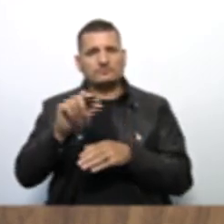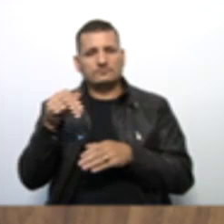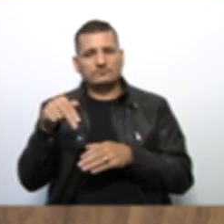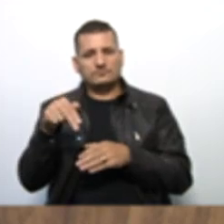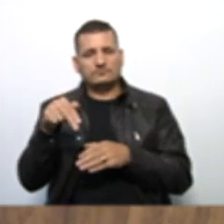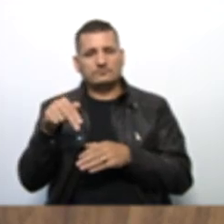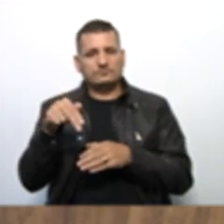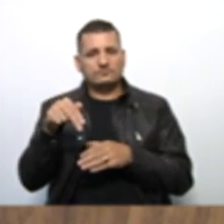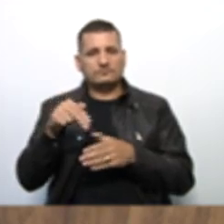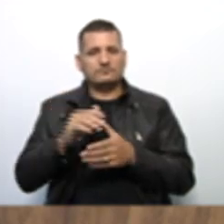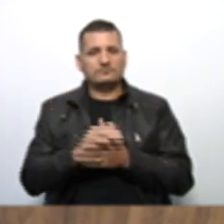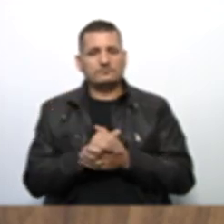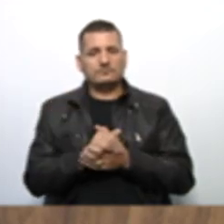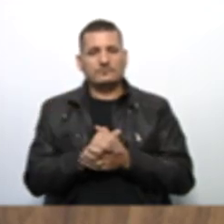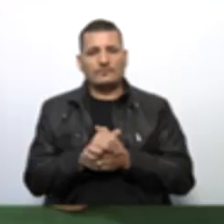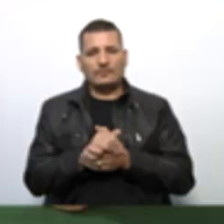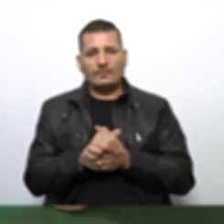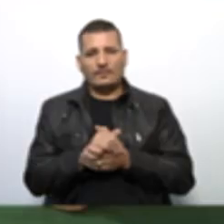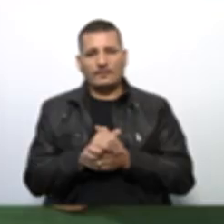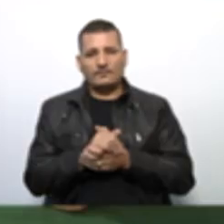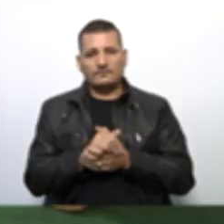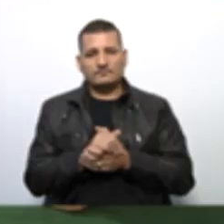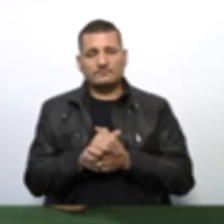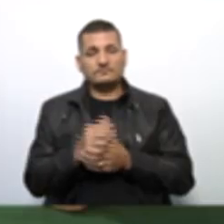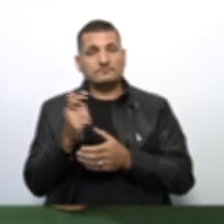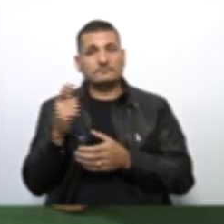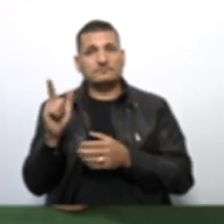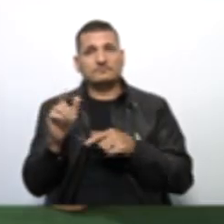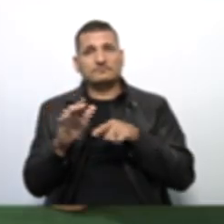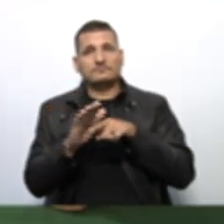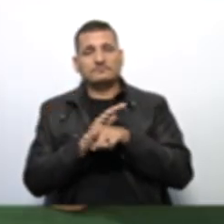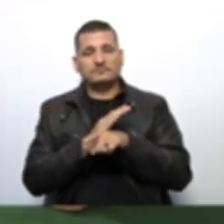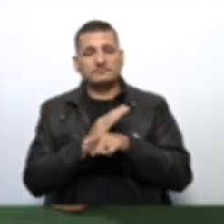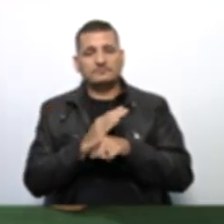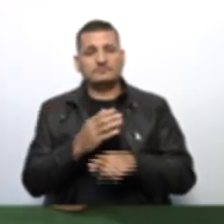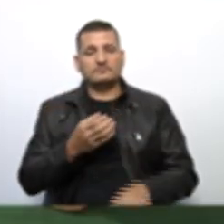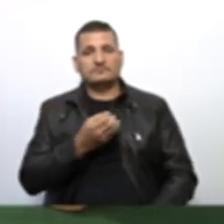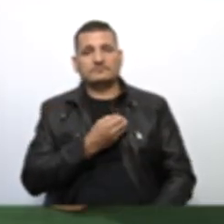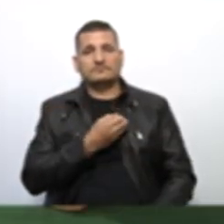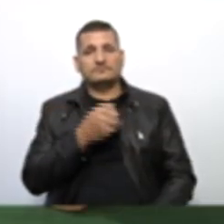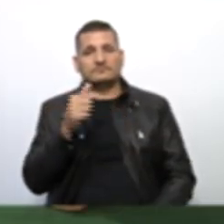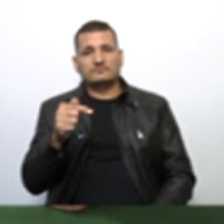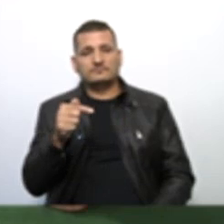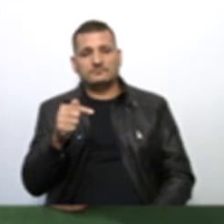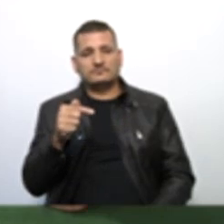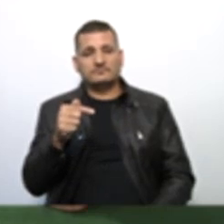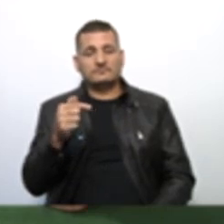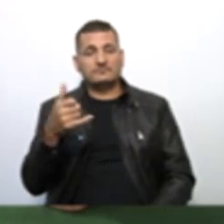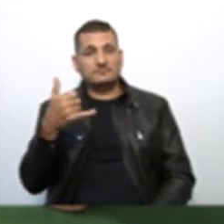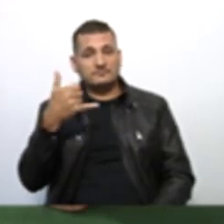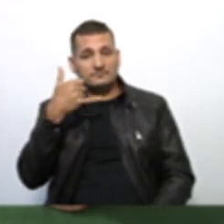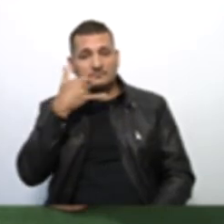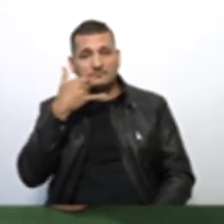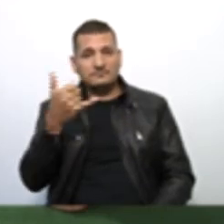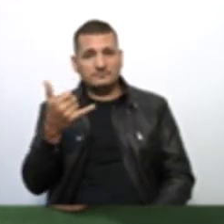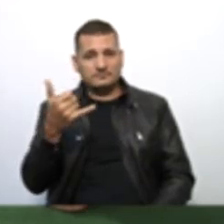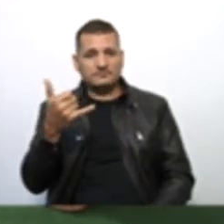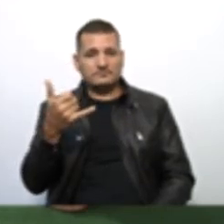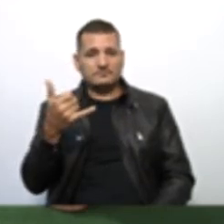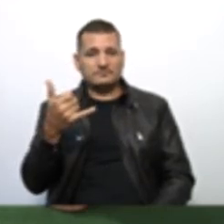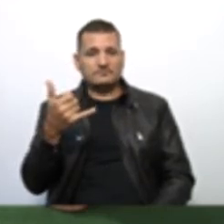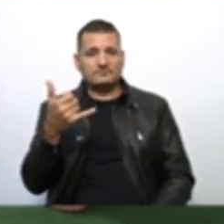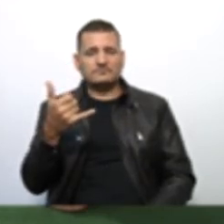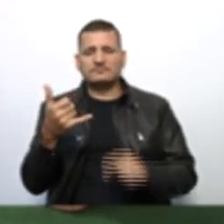Ou de uma WAN? Uma ótima pergunta. E uma outra pergunta, questão número 7. O meu celular, ele faz parte